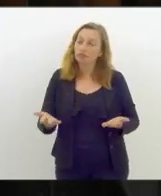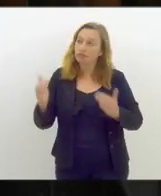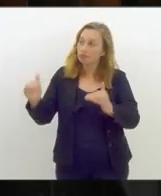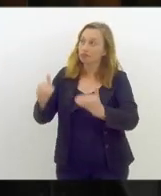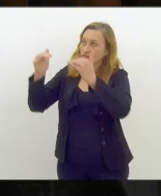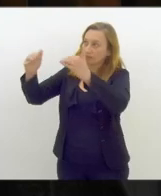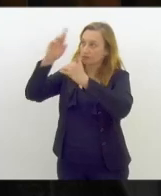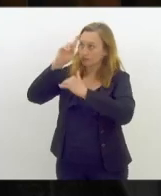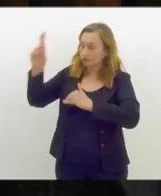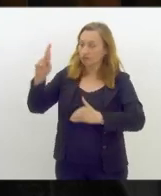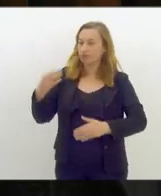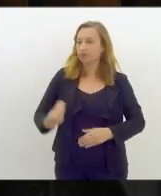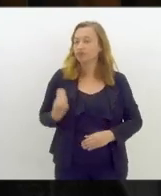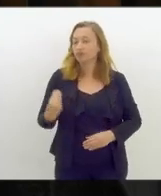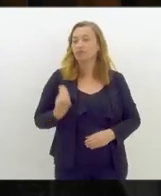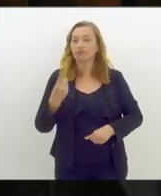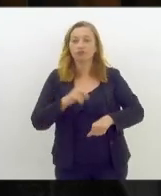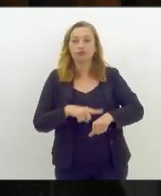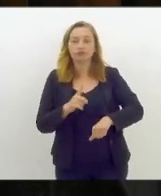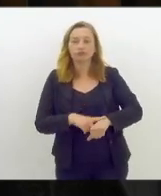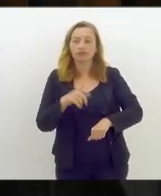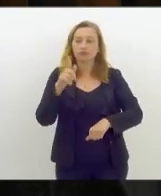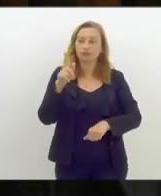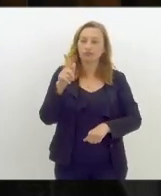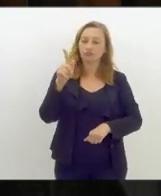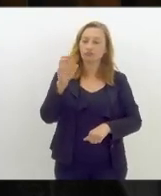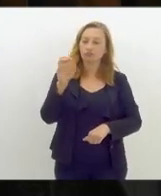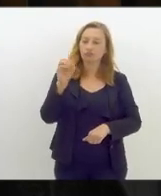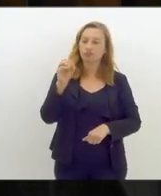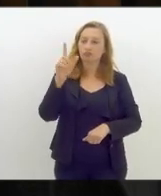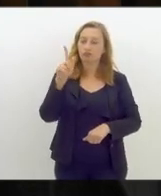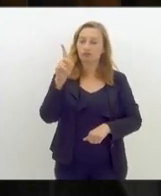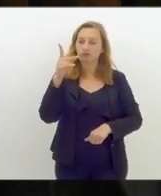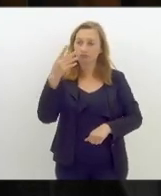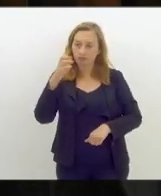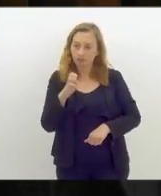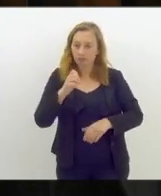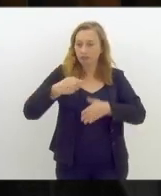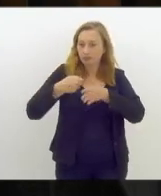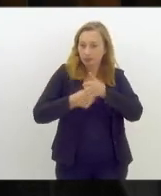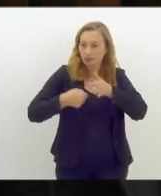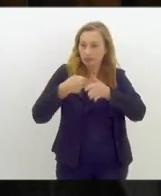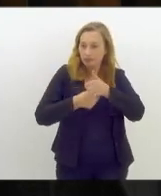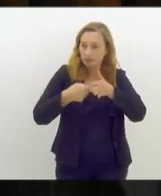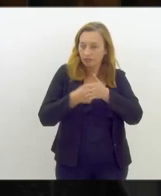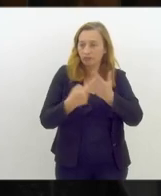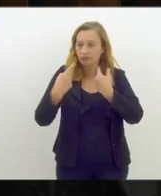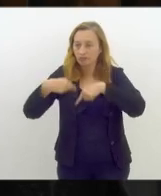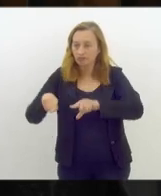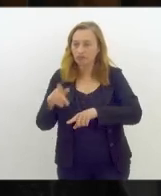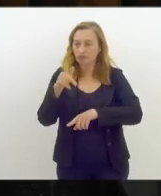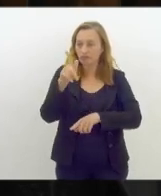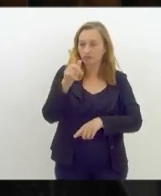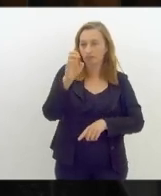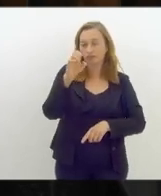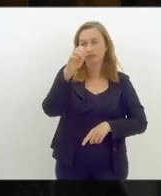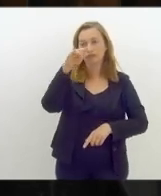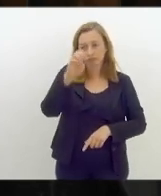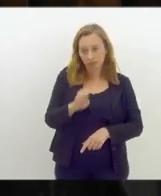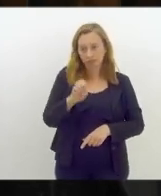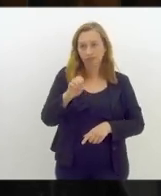Excelência viveu o momento do golpe e viveu a resistência ao golpe. Eu vivi com